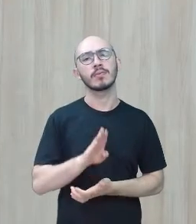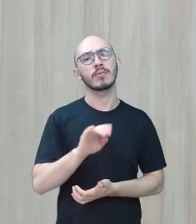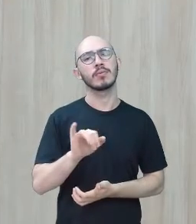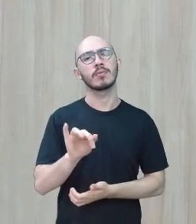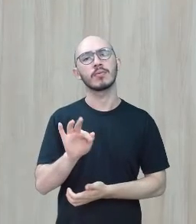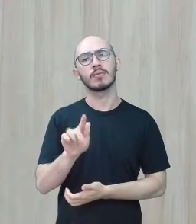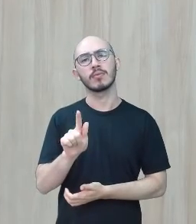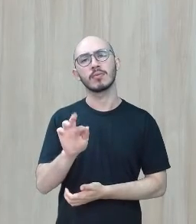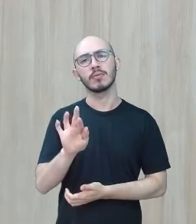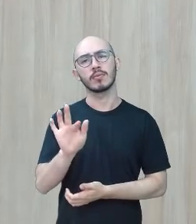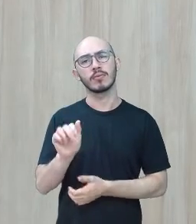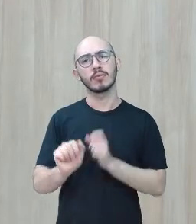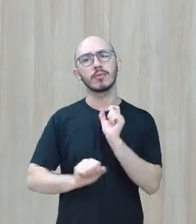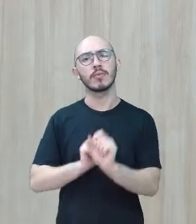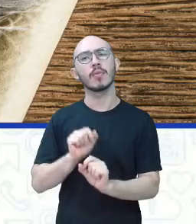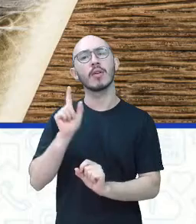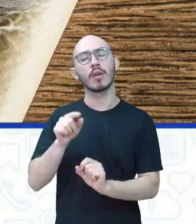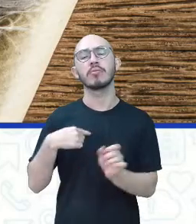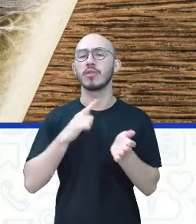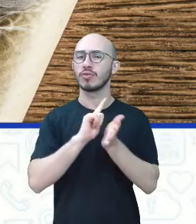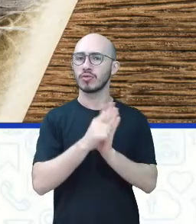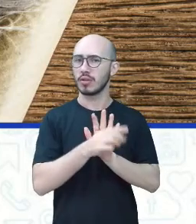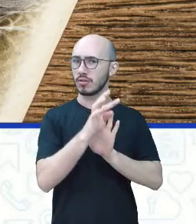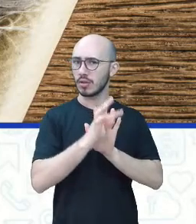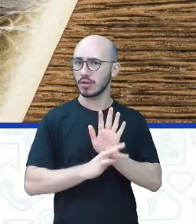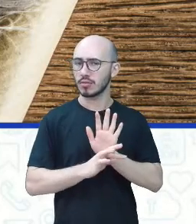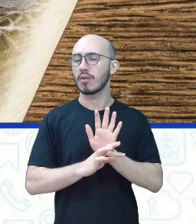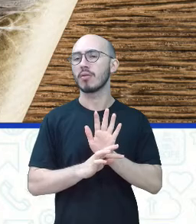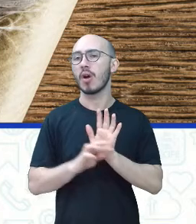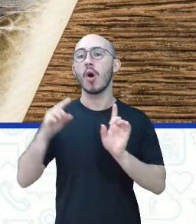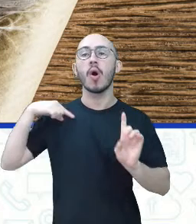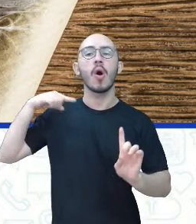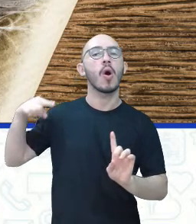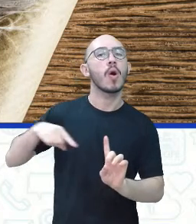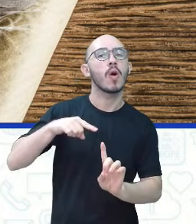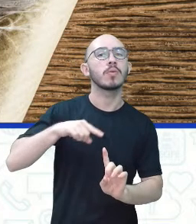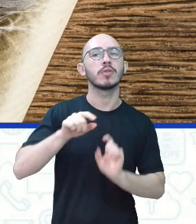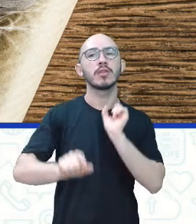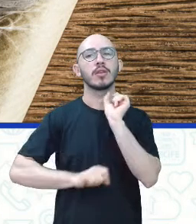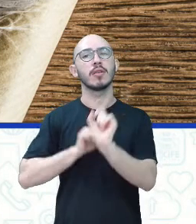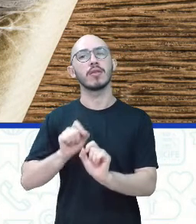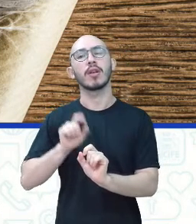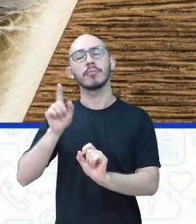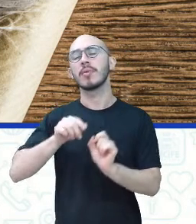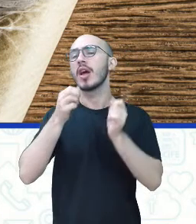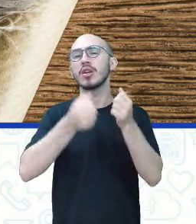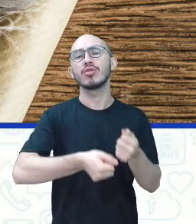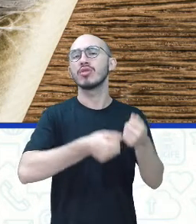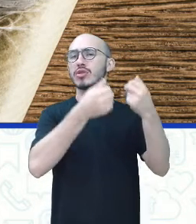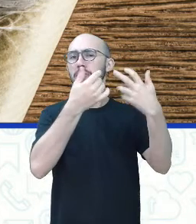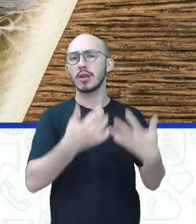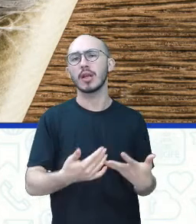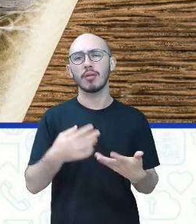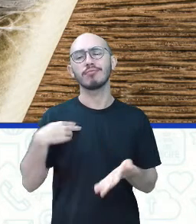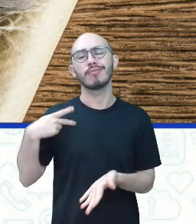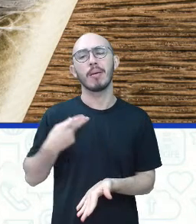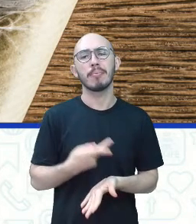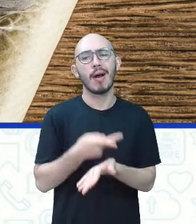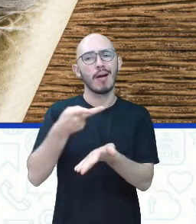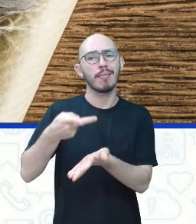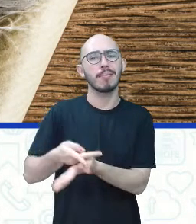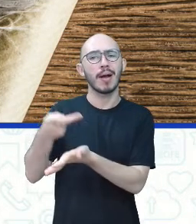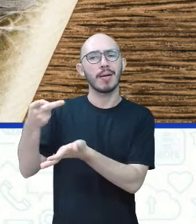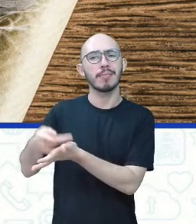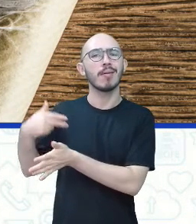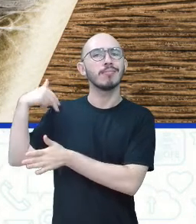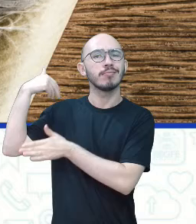né? Biografia é um gênero textual que tem como objetivo relatar eventos marcantes da